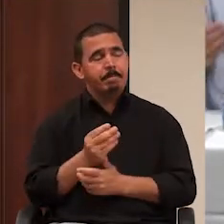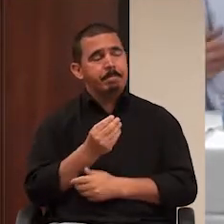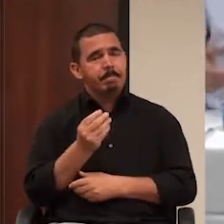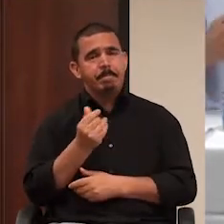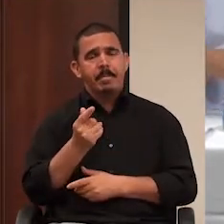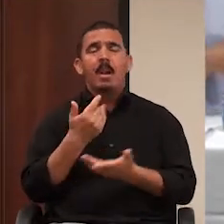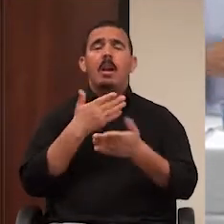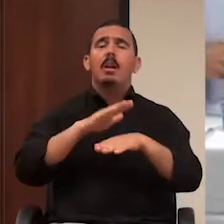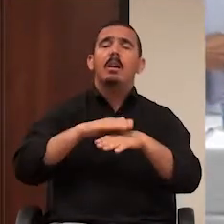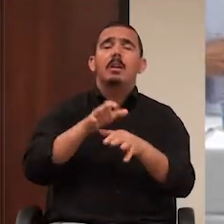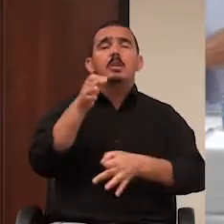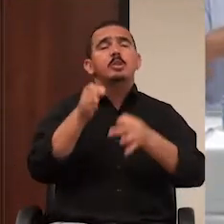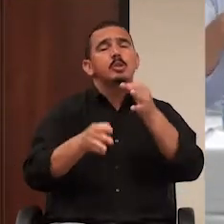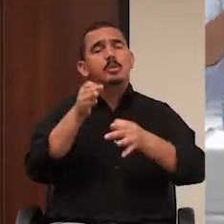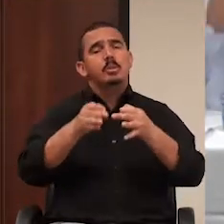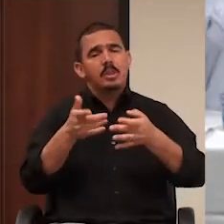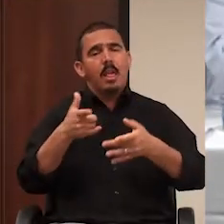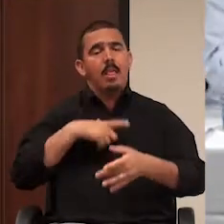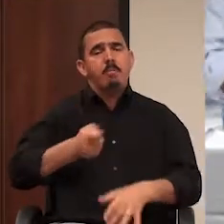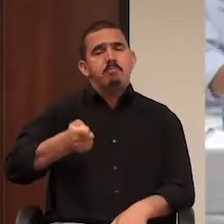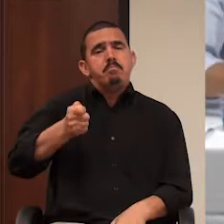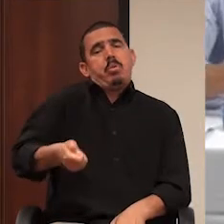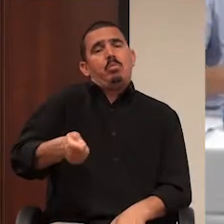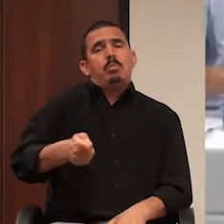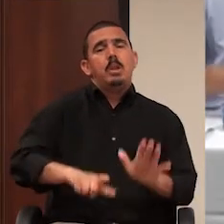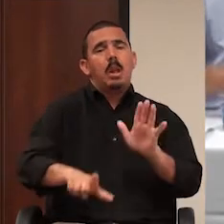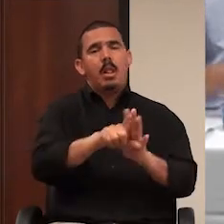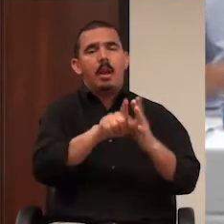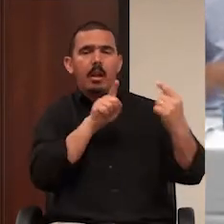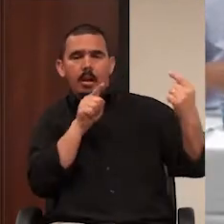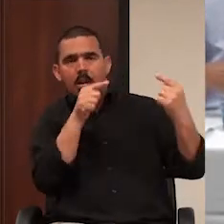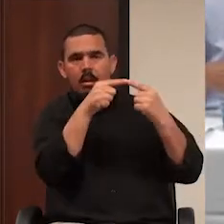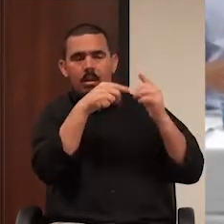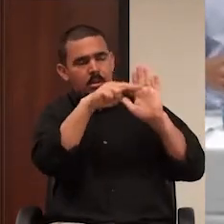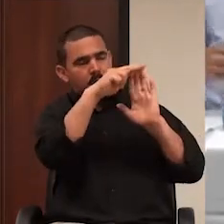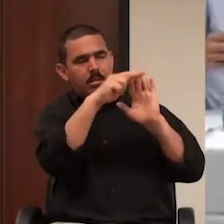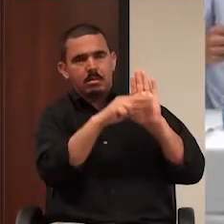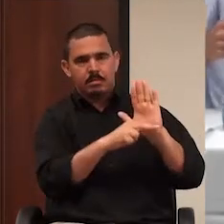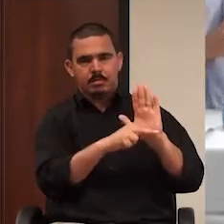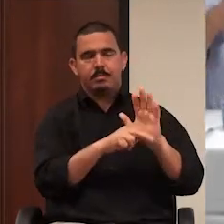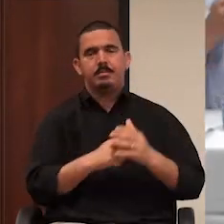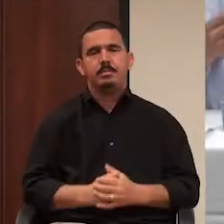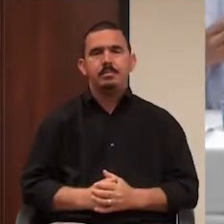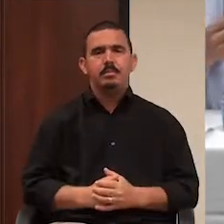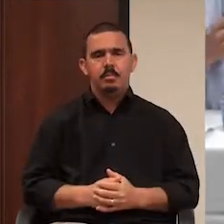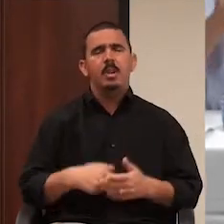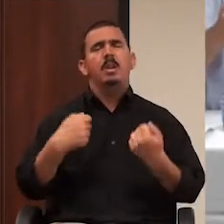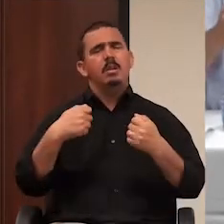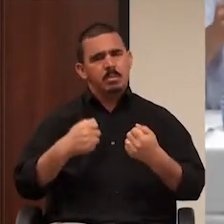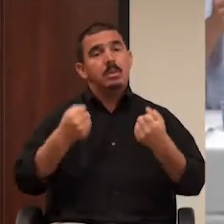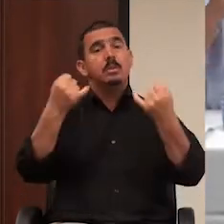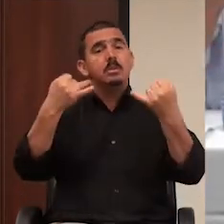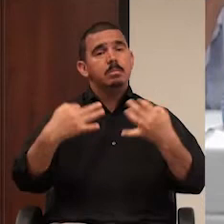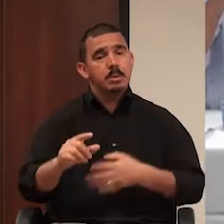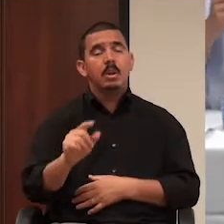que o judiciário tende a aplicar aquilo que a lei objetivamente trouxe como regra, né? Deveria ter dito,